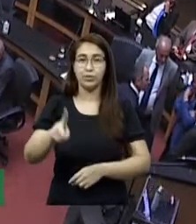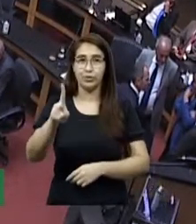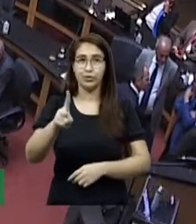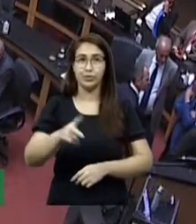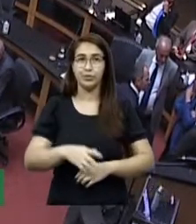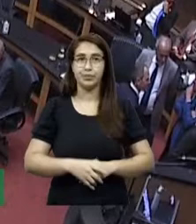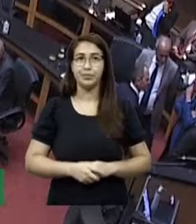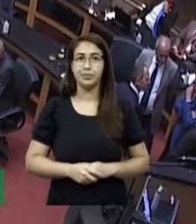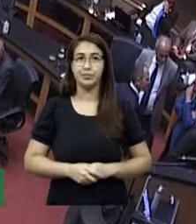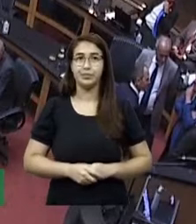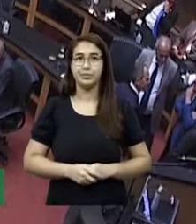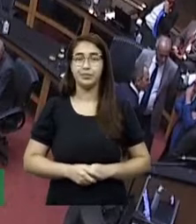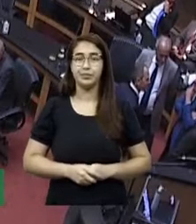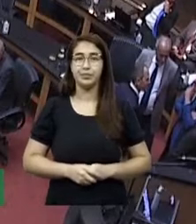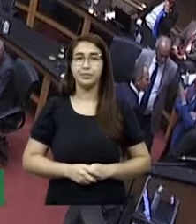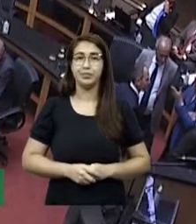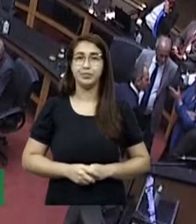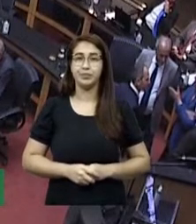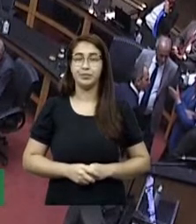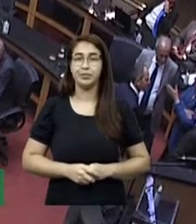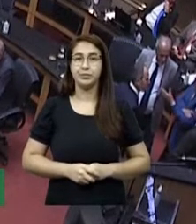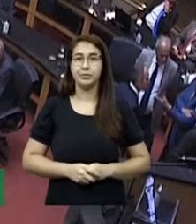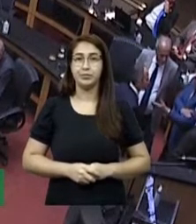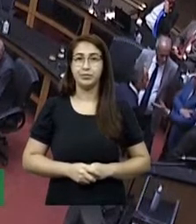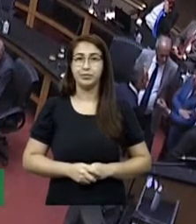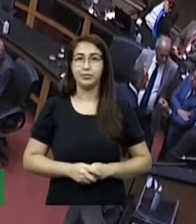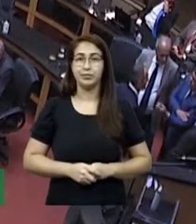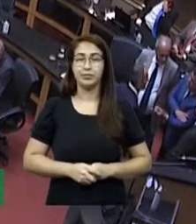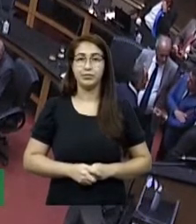favor, seja aberto o painel.